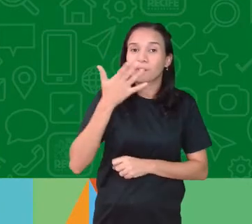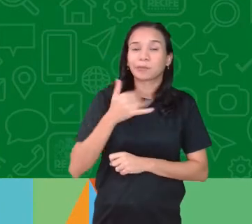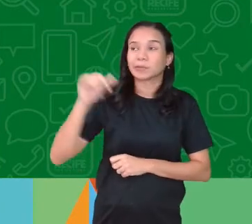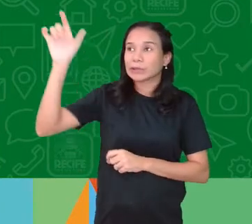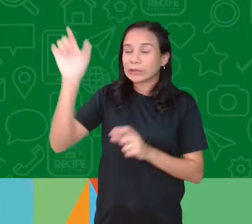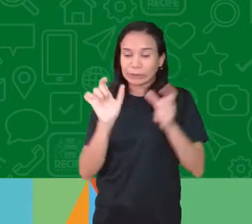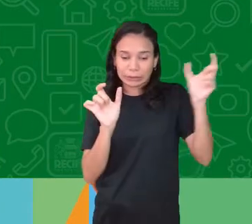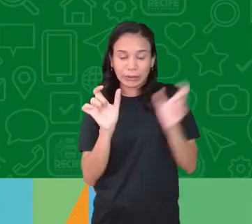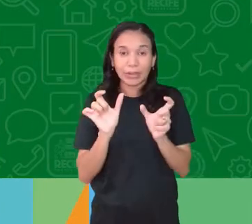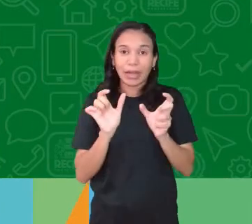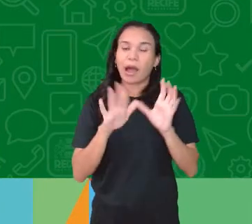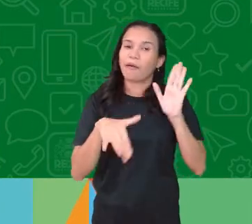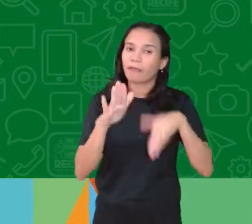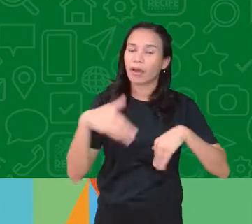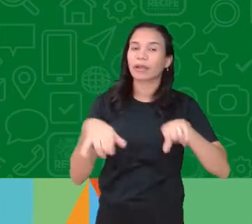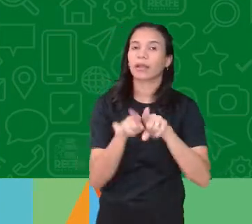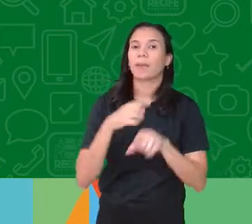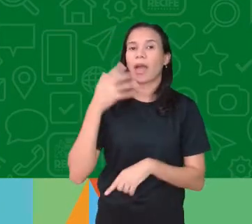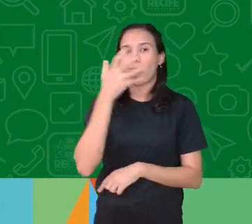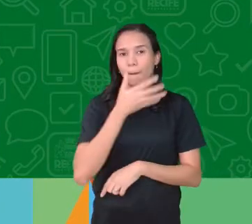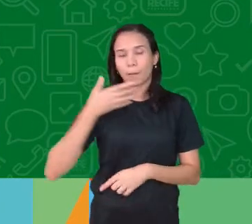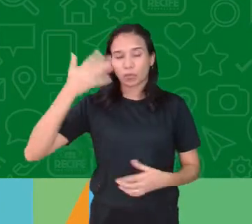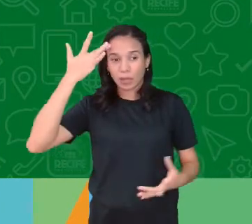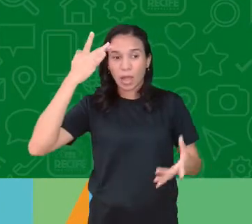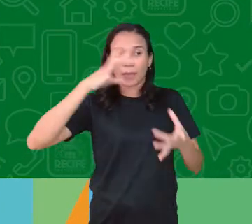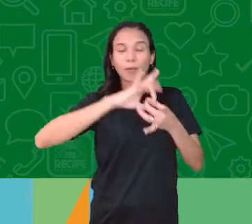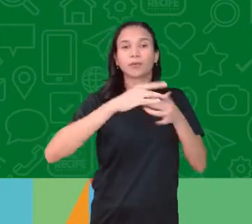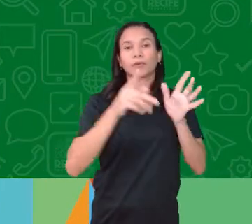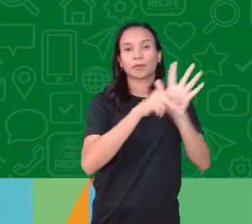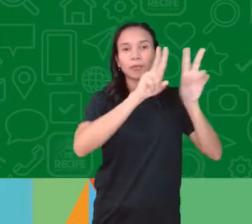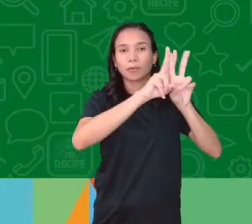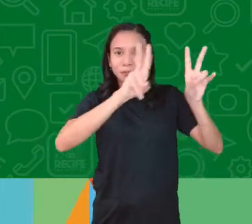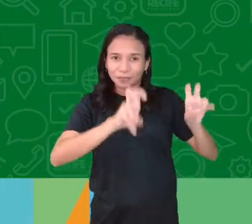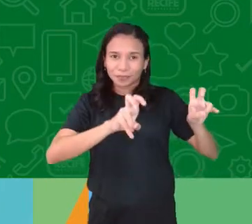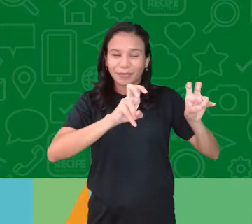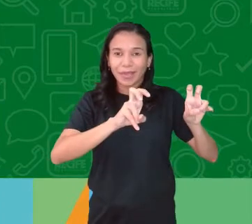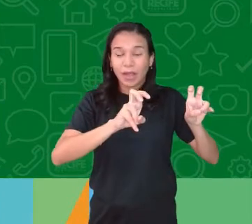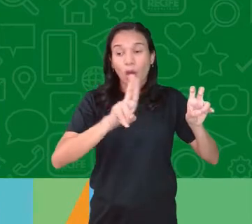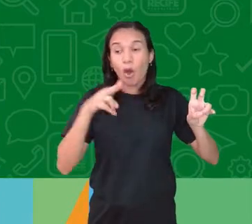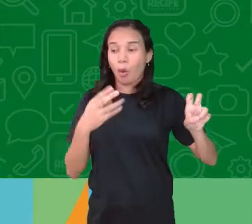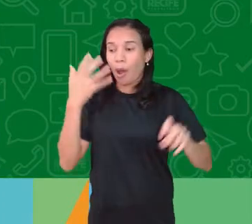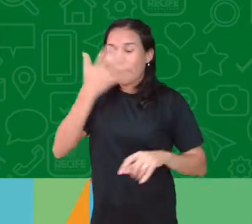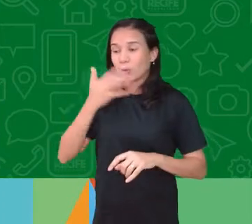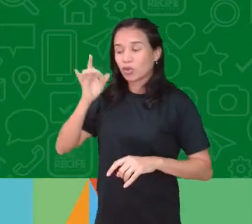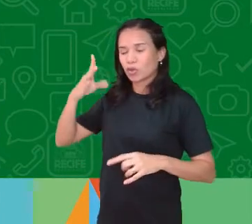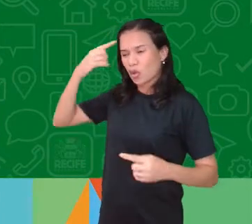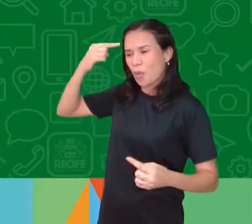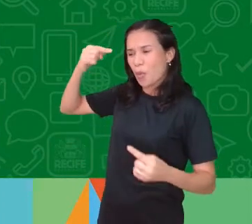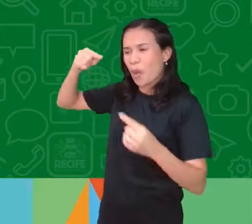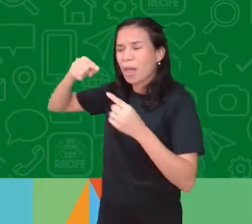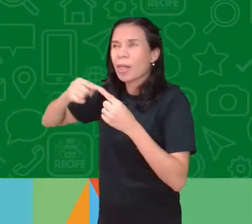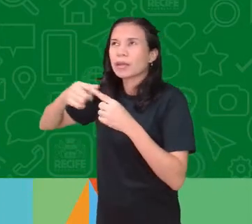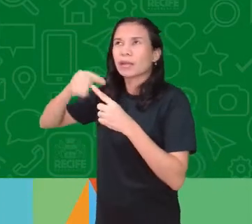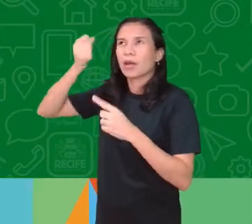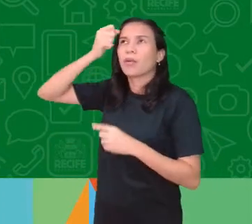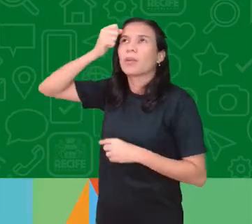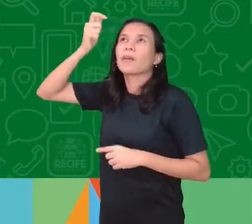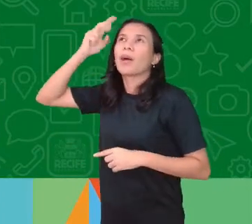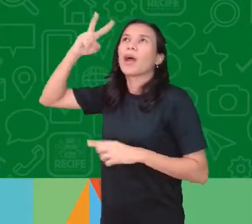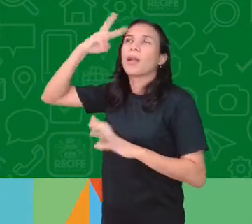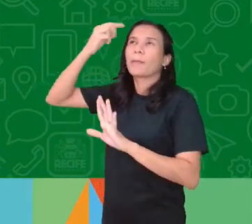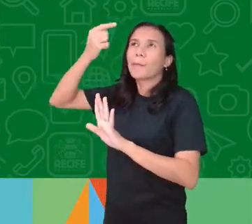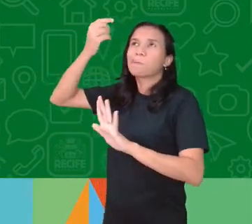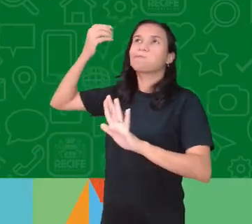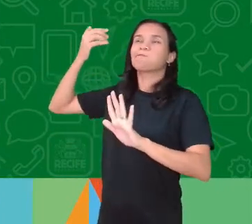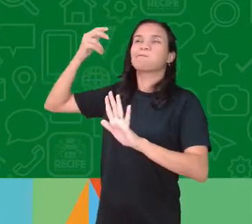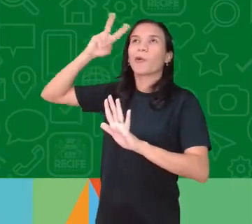vezes a música tem a ver diretamente com o tema da coreografia. Às vezes ela só faz uma relação com alguma história